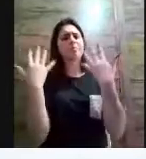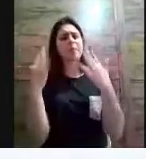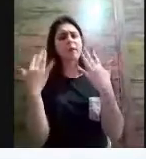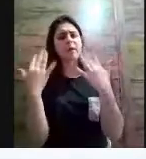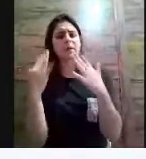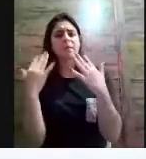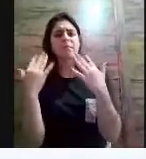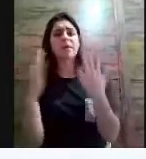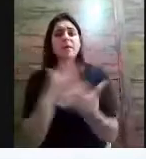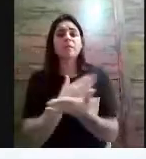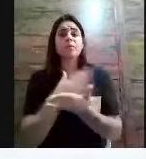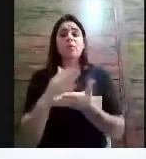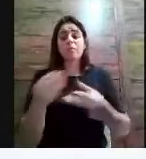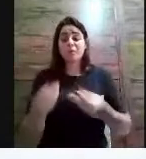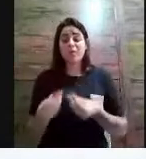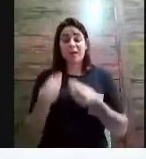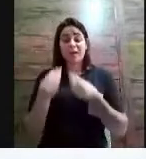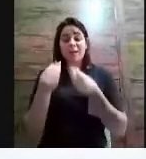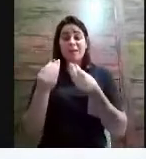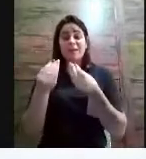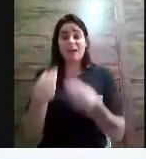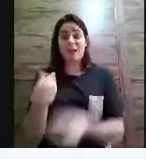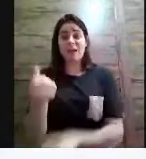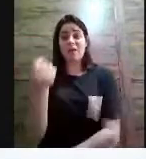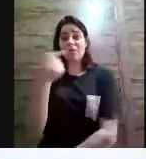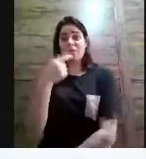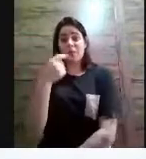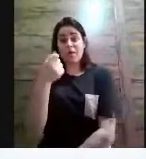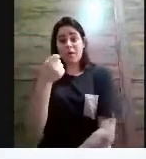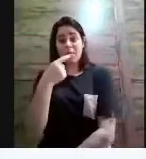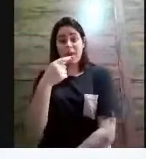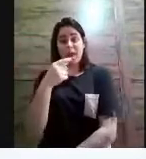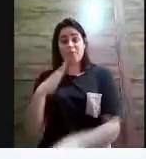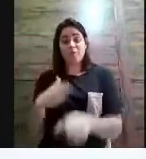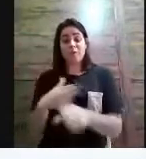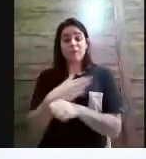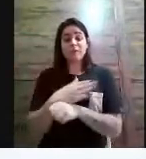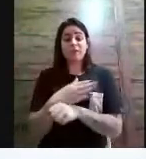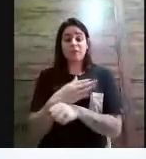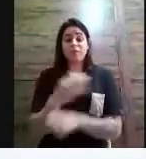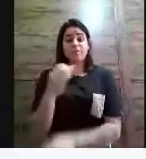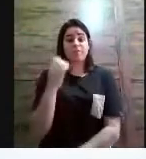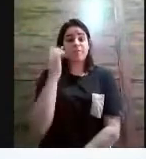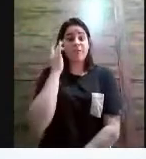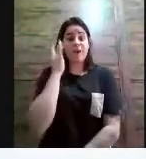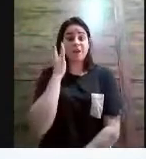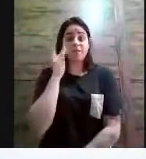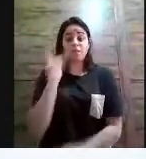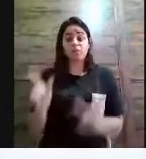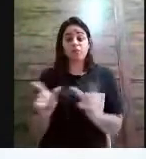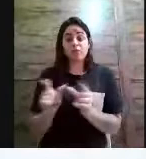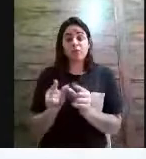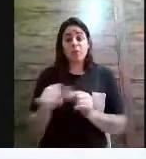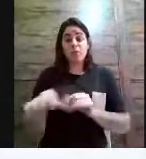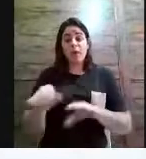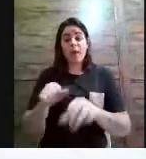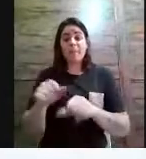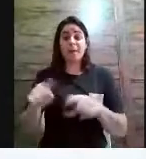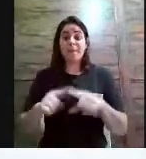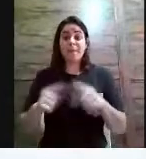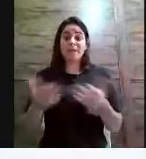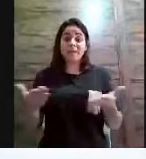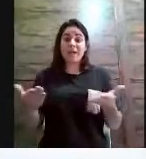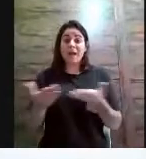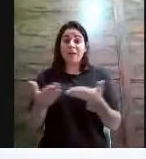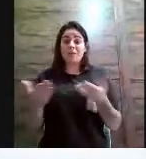essa entrega gratuita e facilitar esse acesso, ele reduziu a contaminação. Não é o que acontece agora no Brasil, não